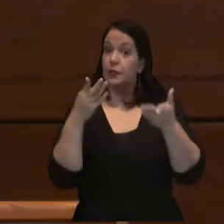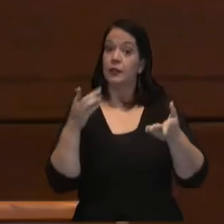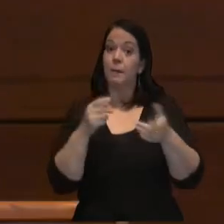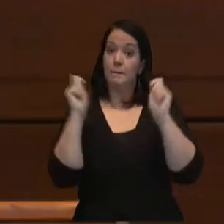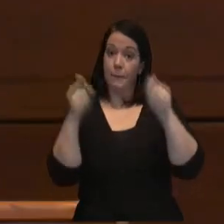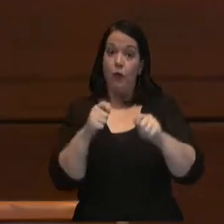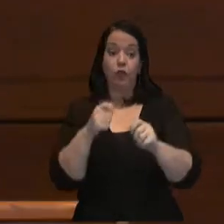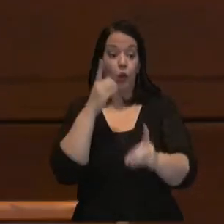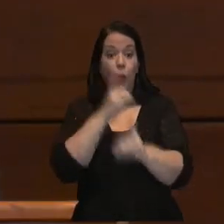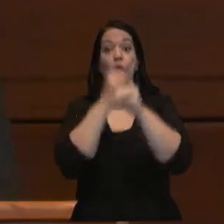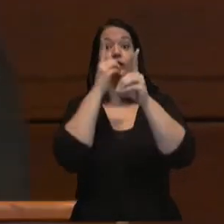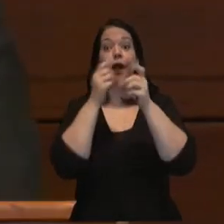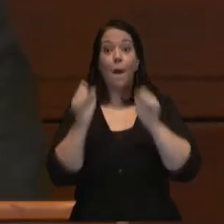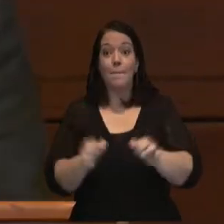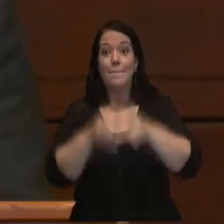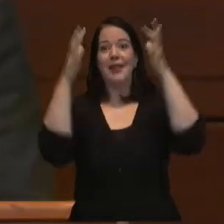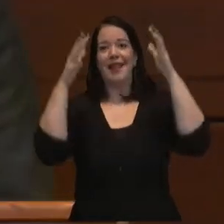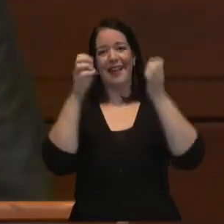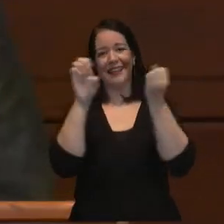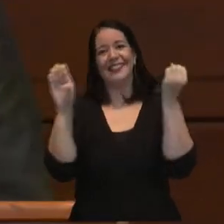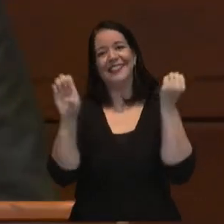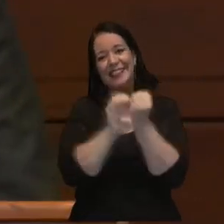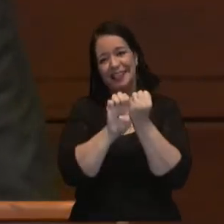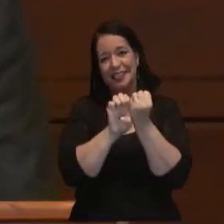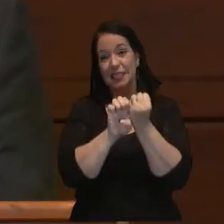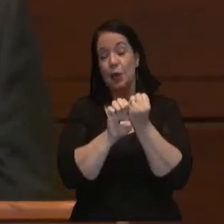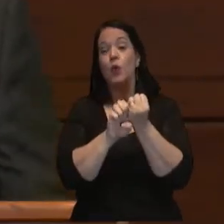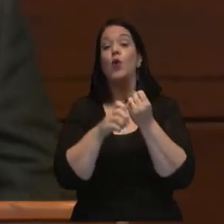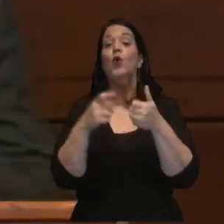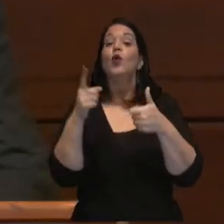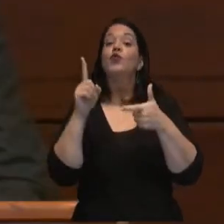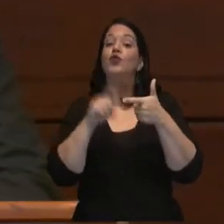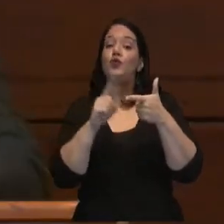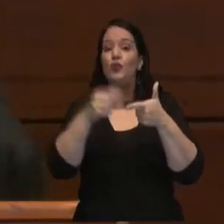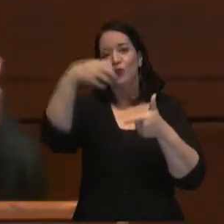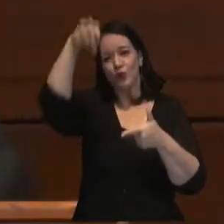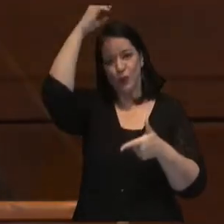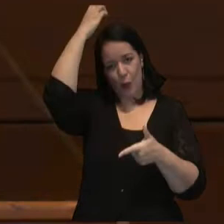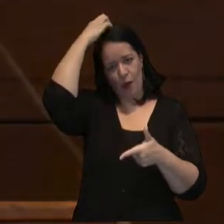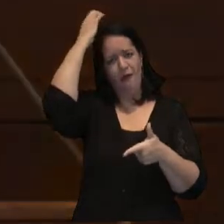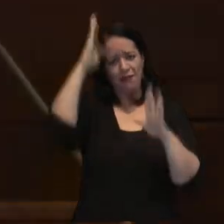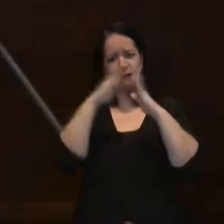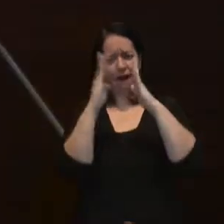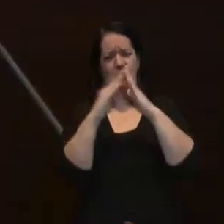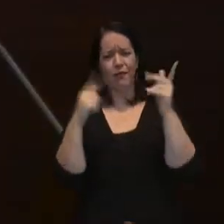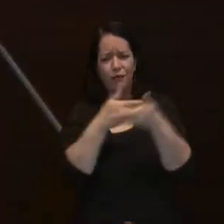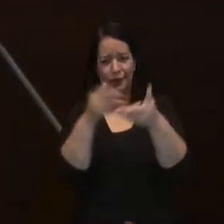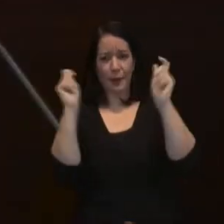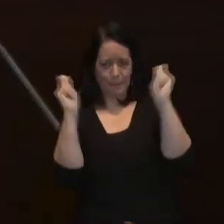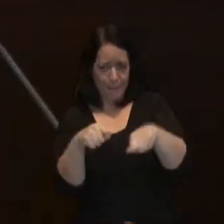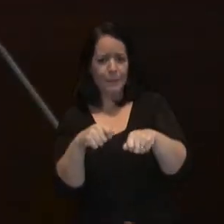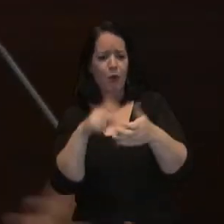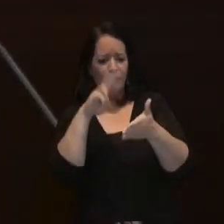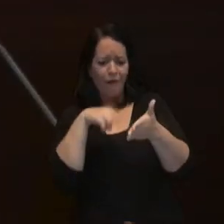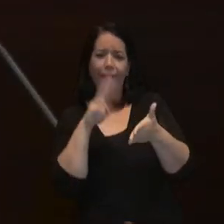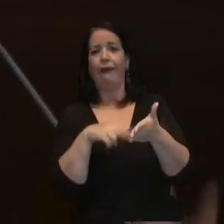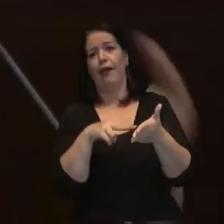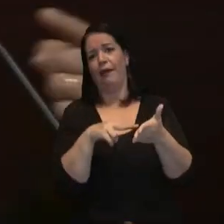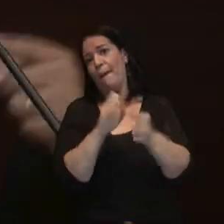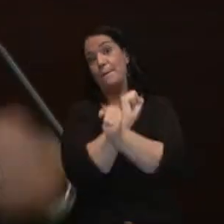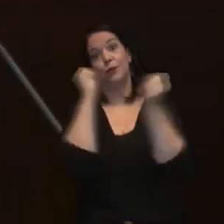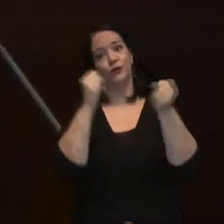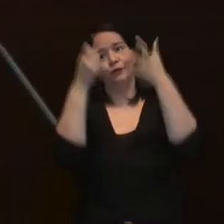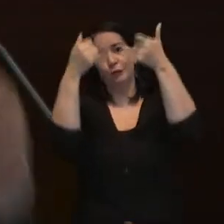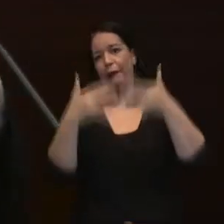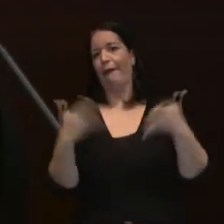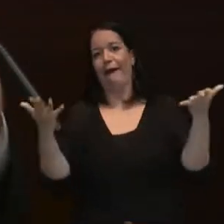reis. Faça esta tarefa de casa, eu não vou poder explicar cada um, porque cada um desses milagres daria uma mensagem, uma reflexão